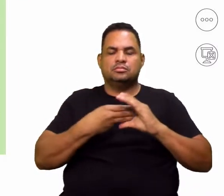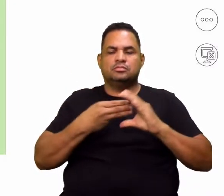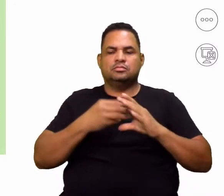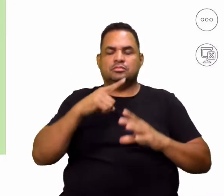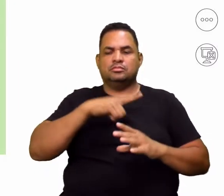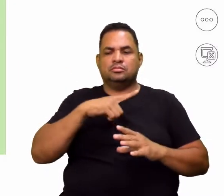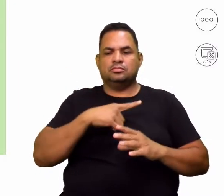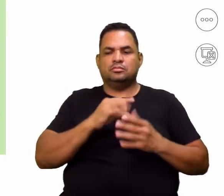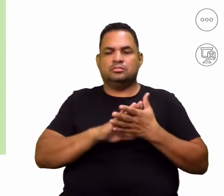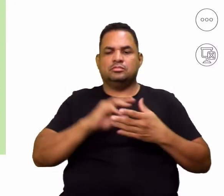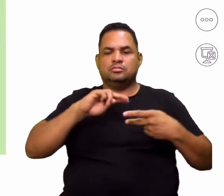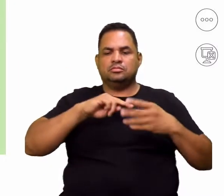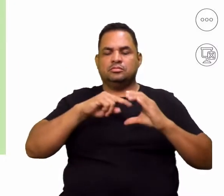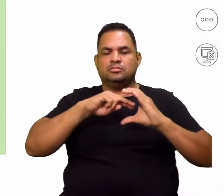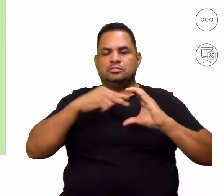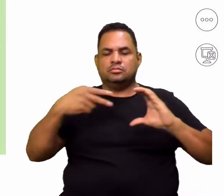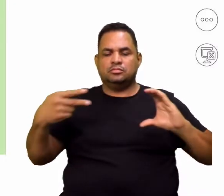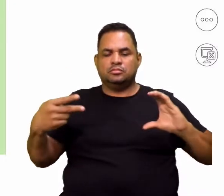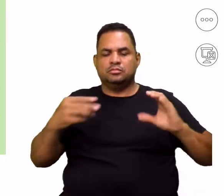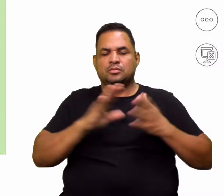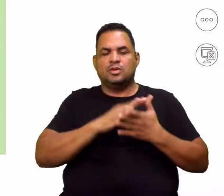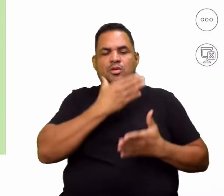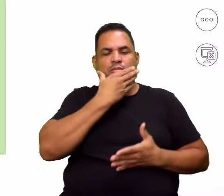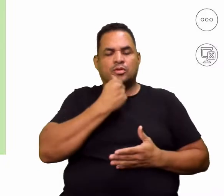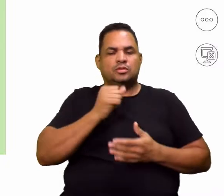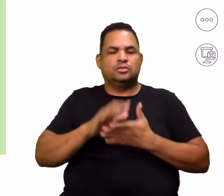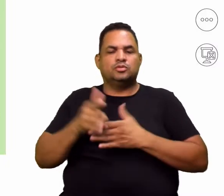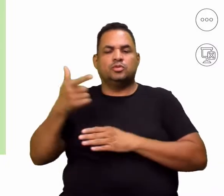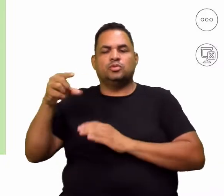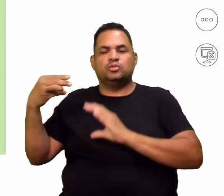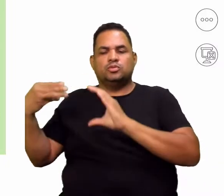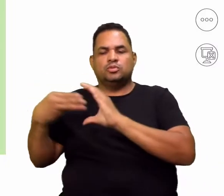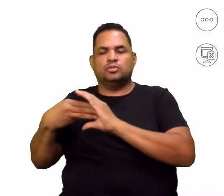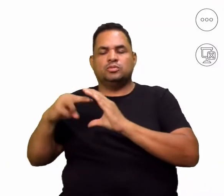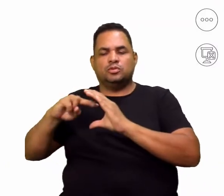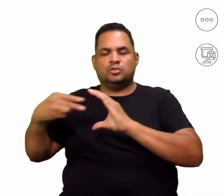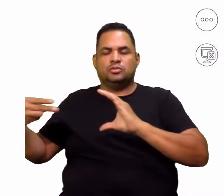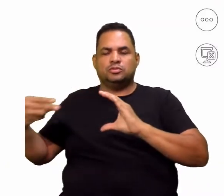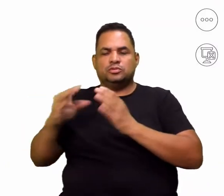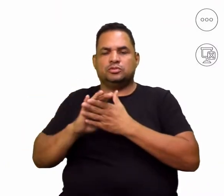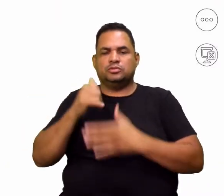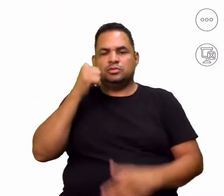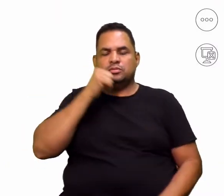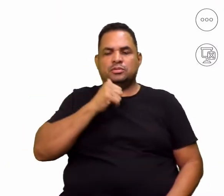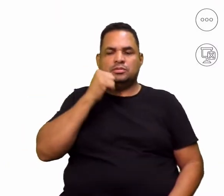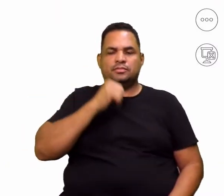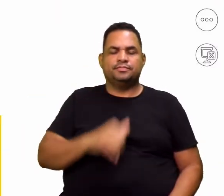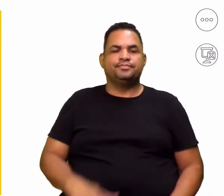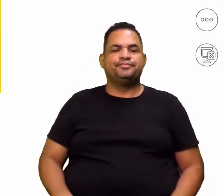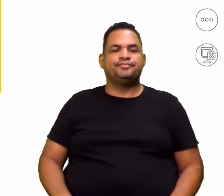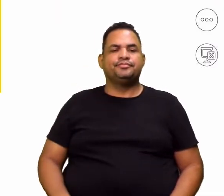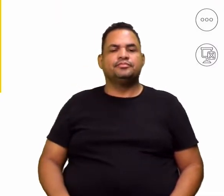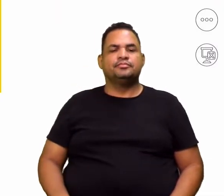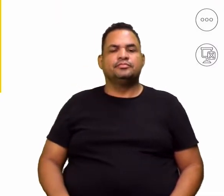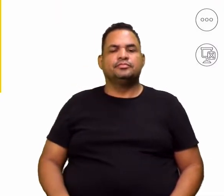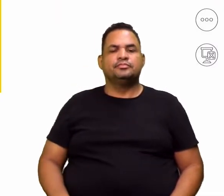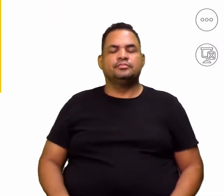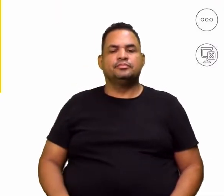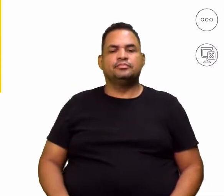um cromossomo de origem paterna e outro de origem materna. Nesses